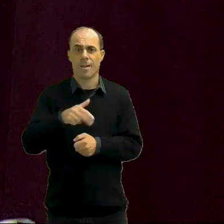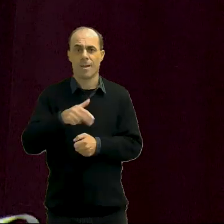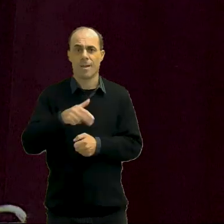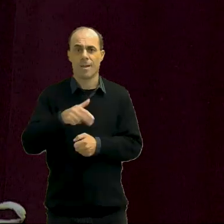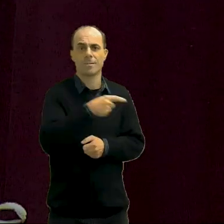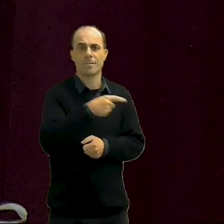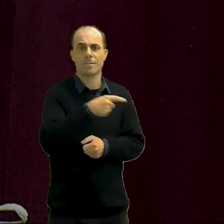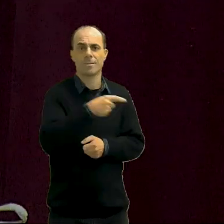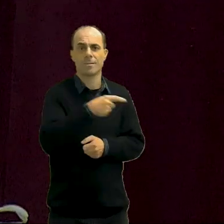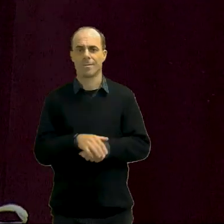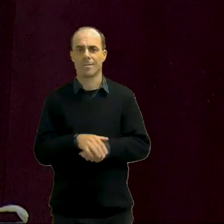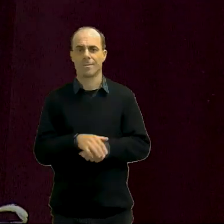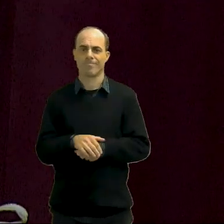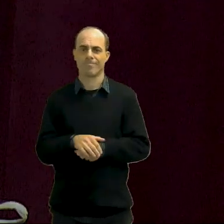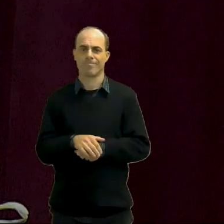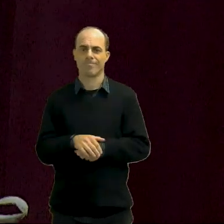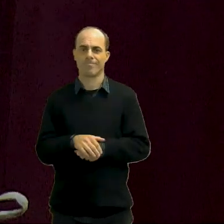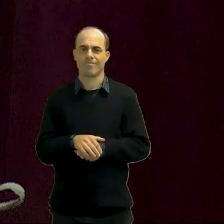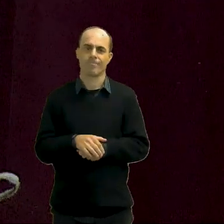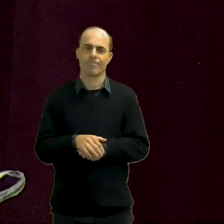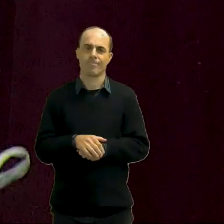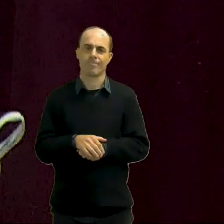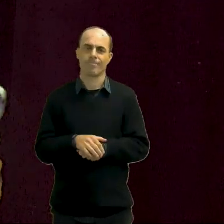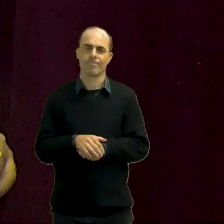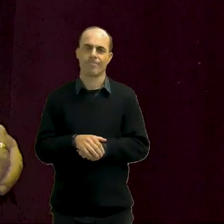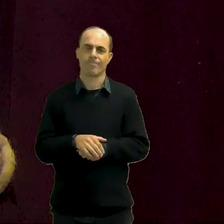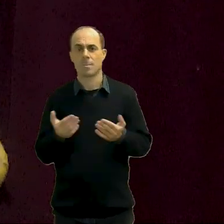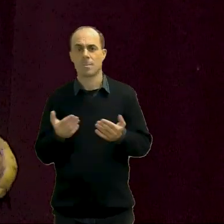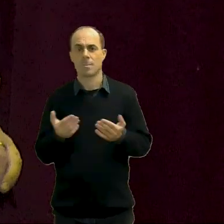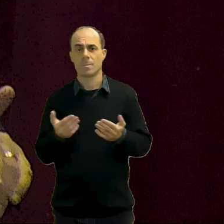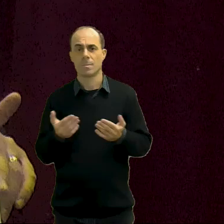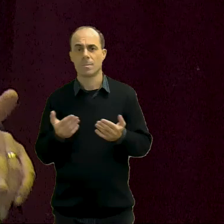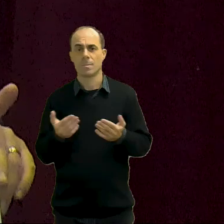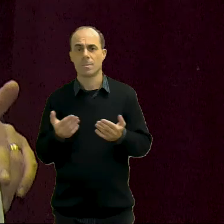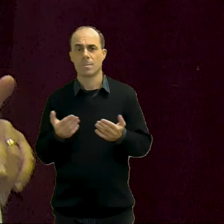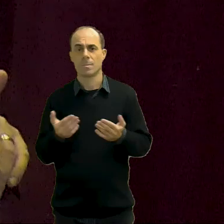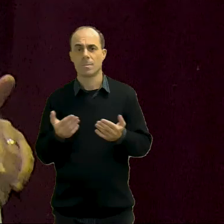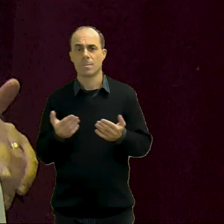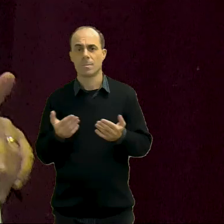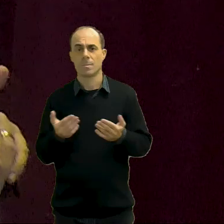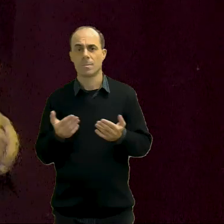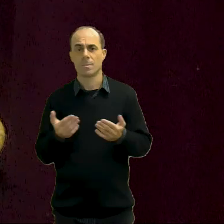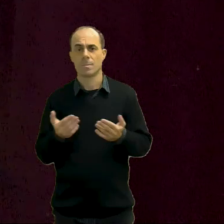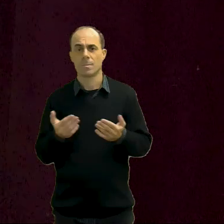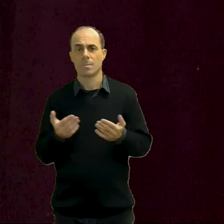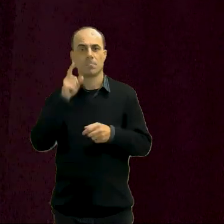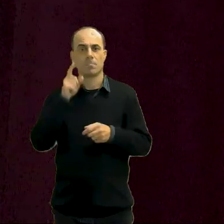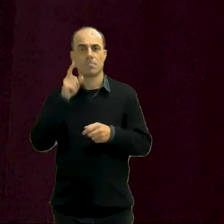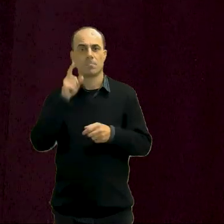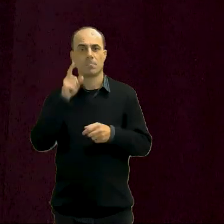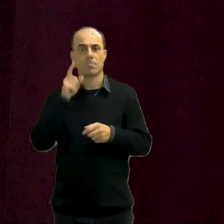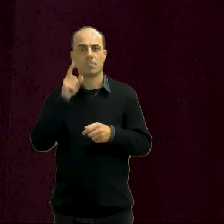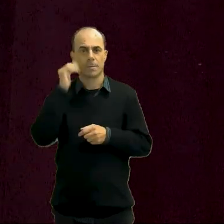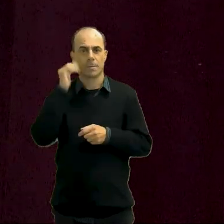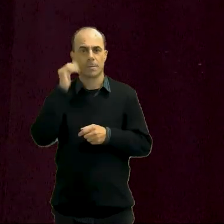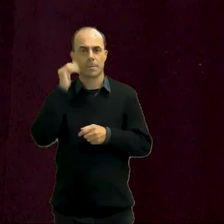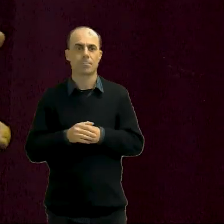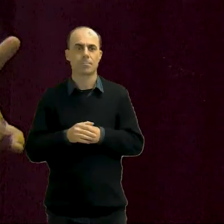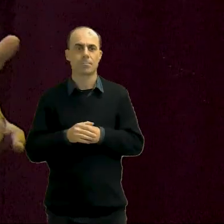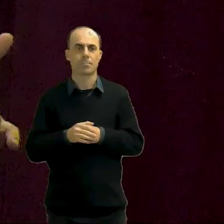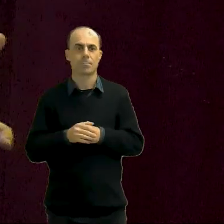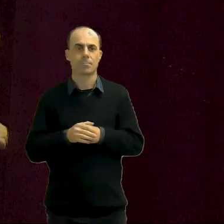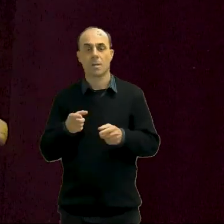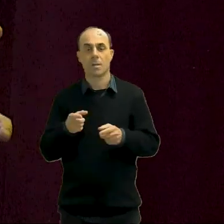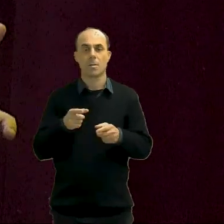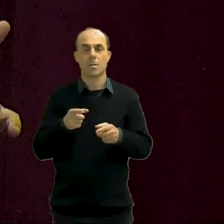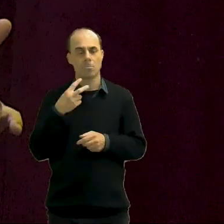prédio né para votar e e eu e já vi casos do mesário sair da sessão